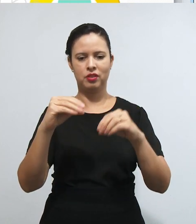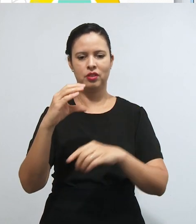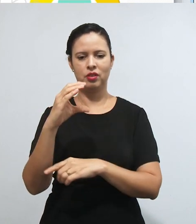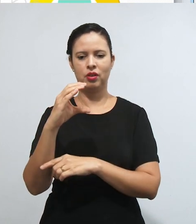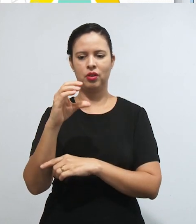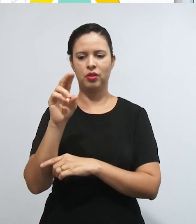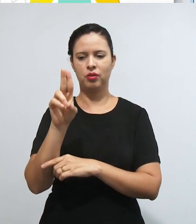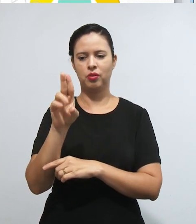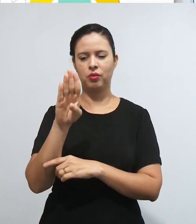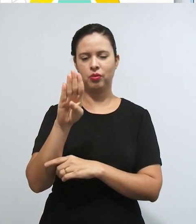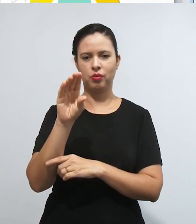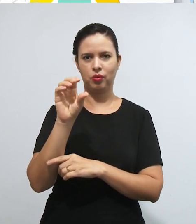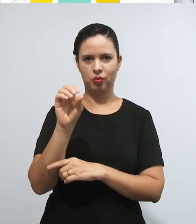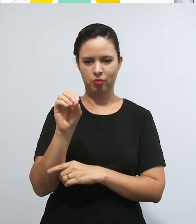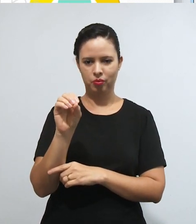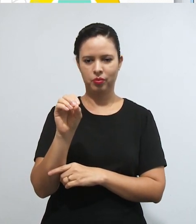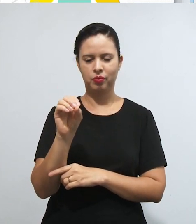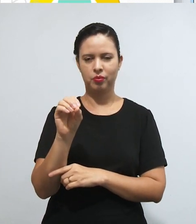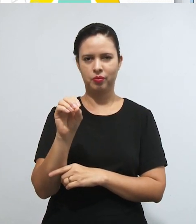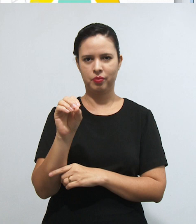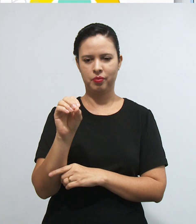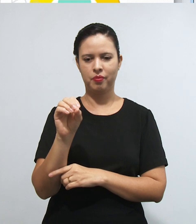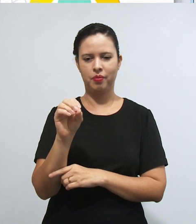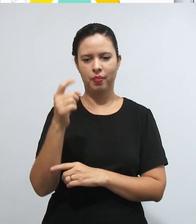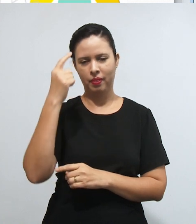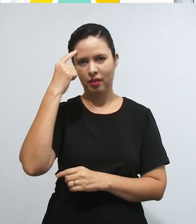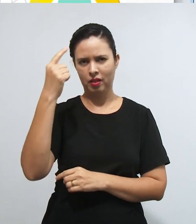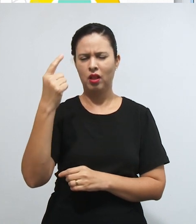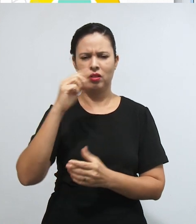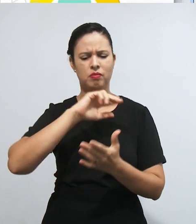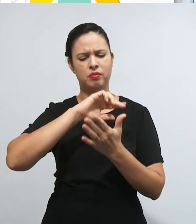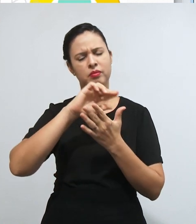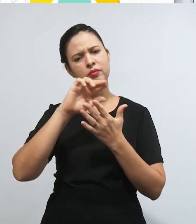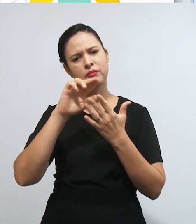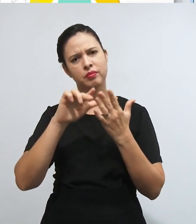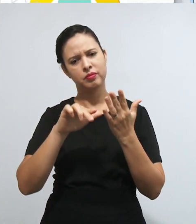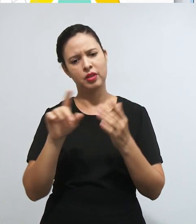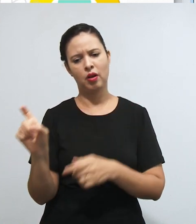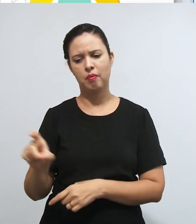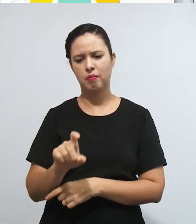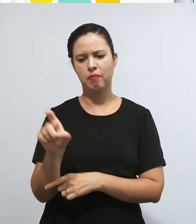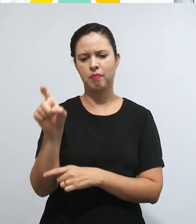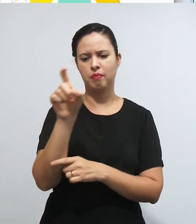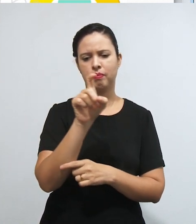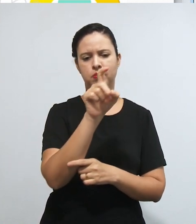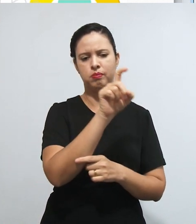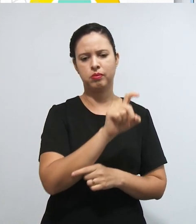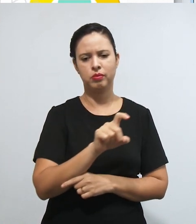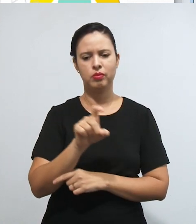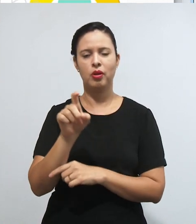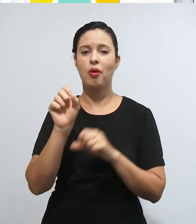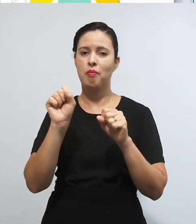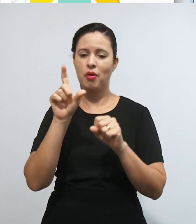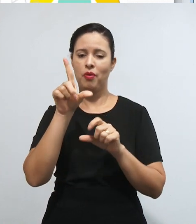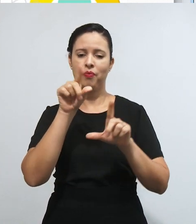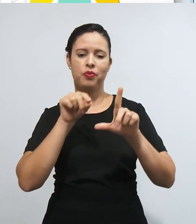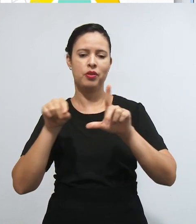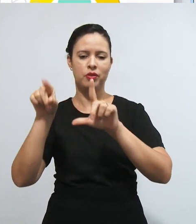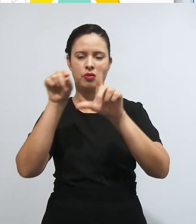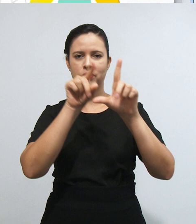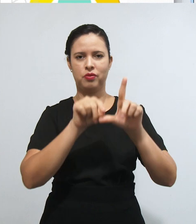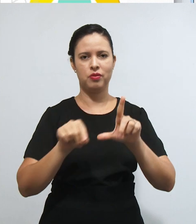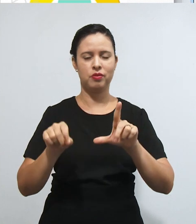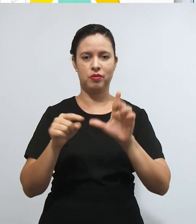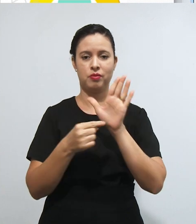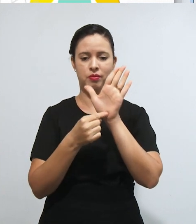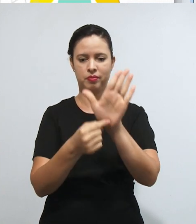cubo, ó, esse efeito aqui cubo, lembrando que tem outros, né? Quando você passa o mouse aqui, né, e você pode selecionar, ele vai mostrar ali o